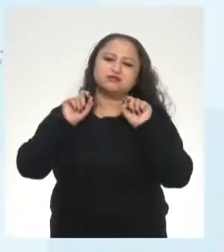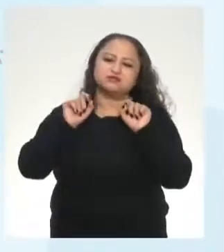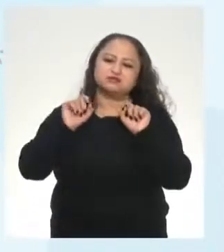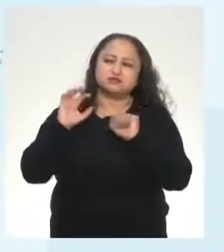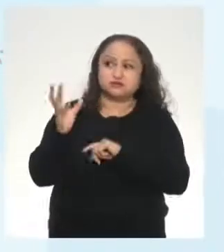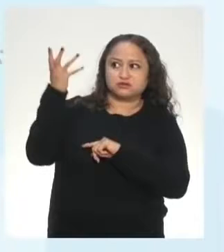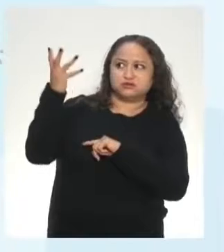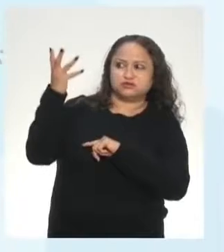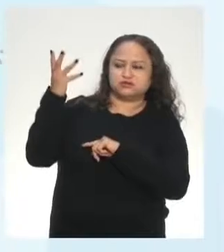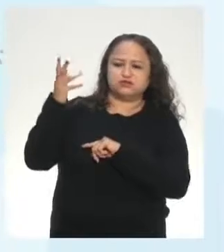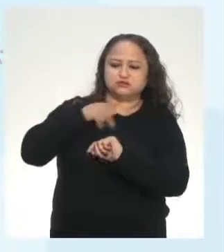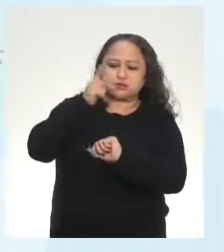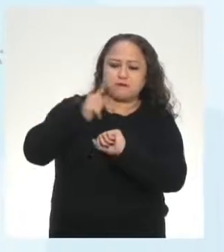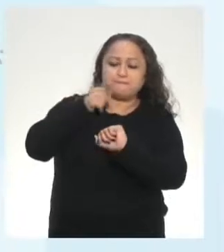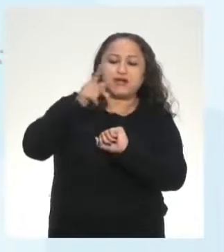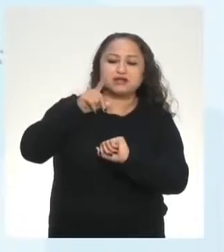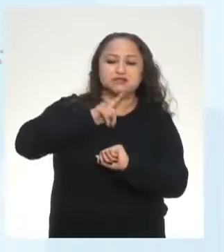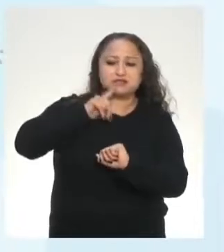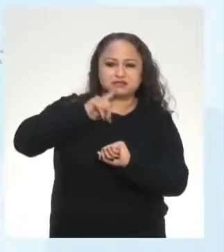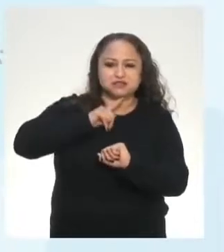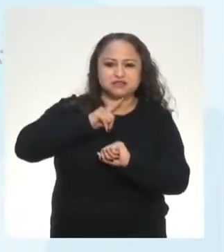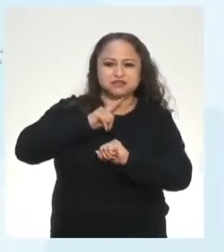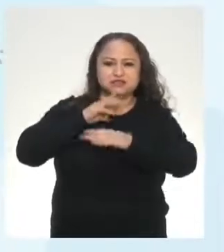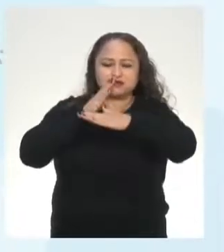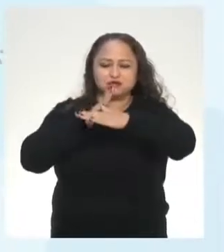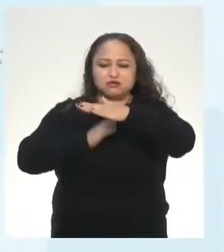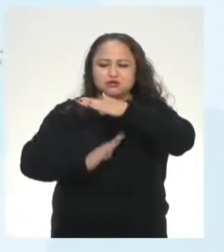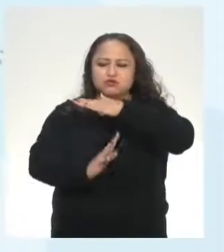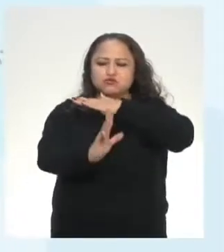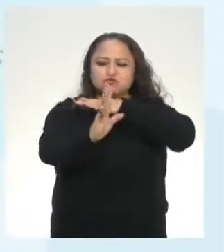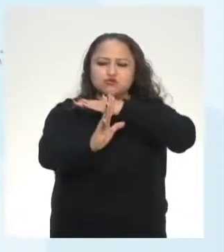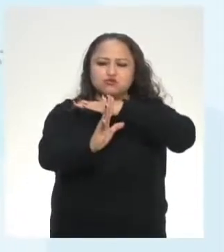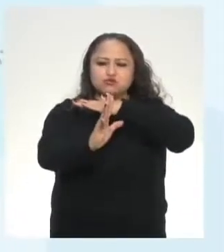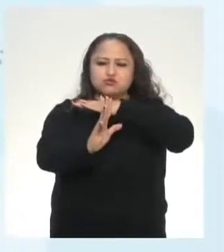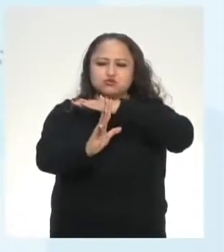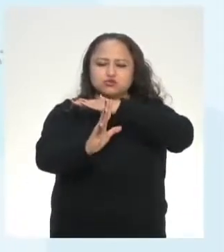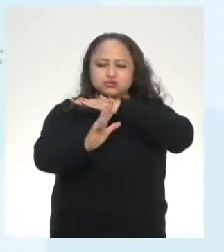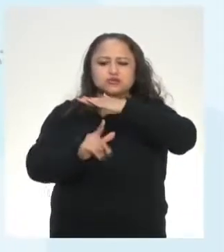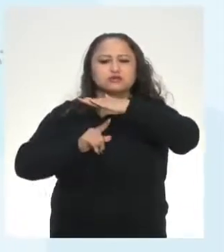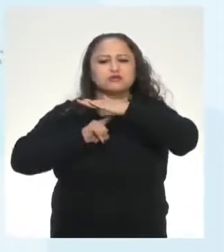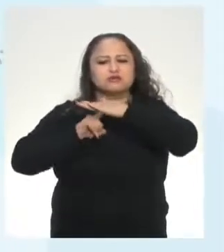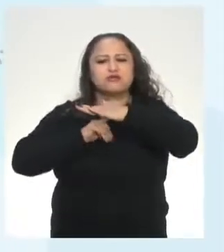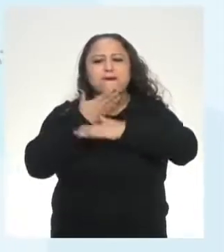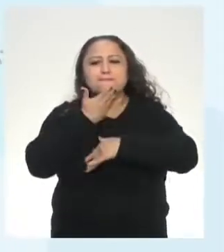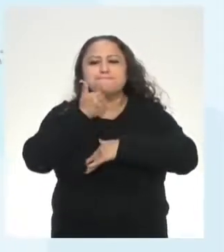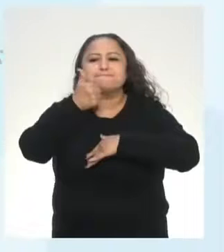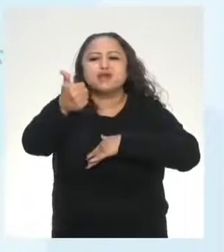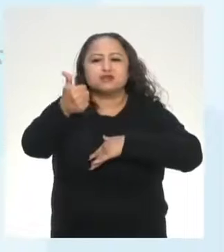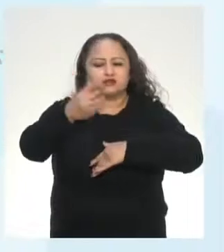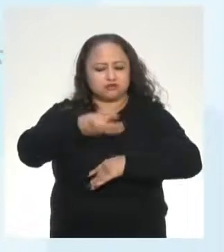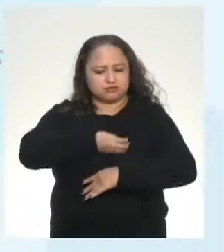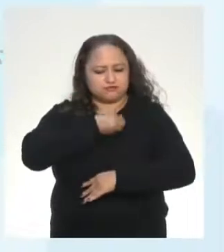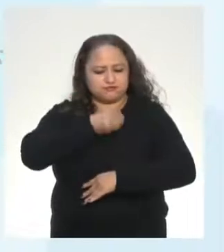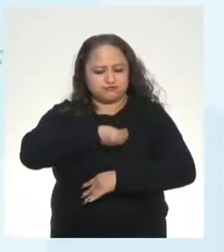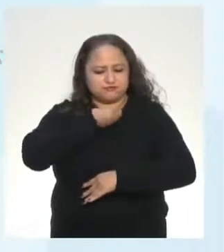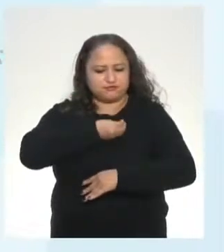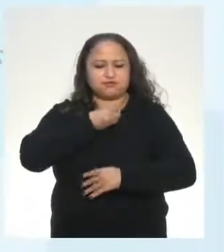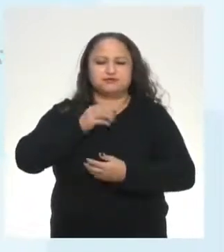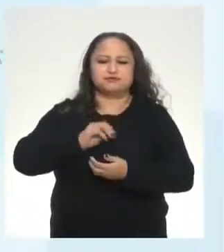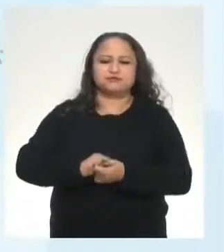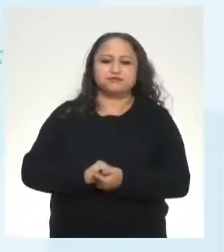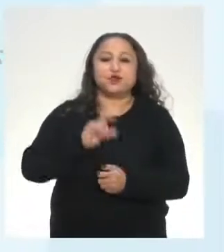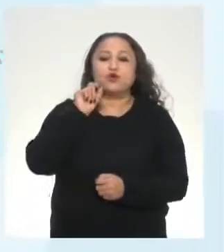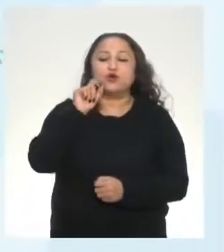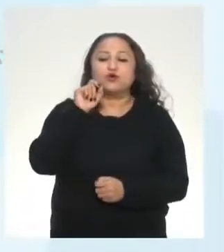acabam tendo aí a sua população saindo, né, para ter aí melhores condições de vida. Os que estão em verde são os que recebem,